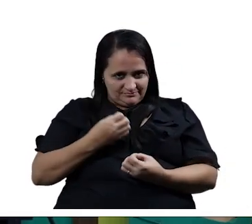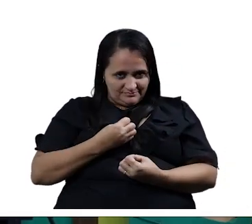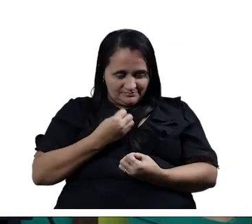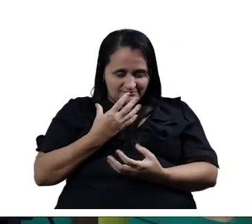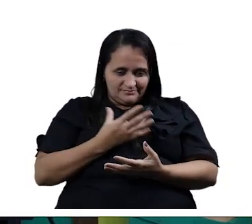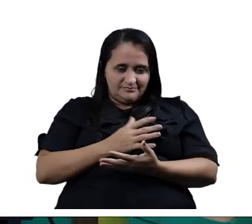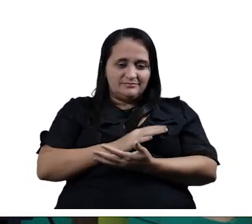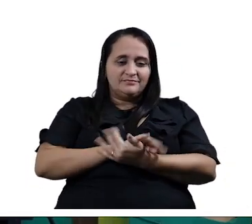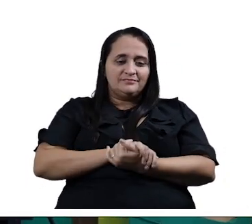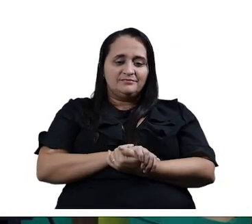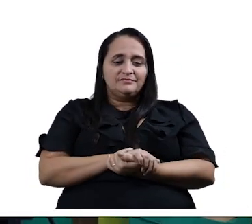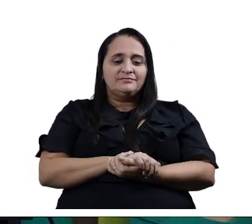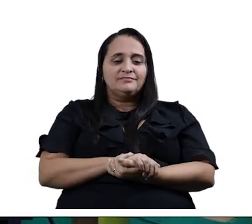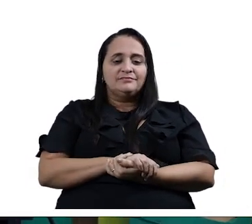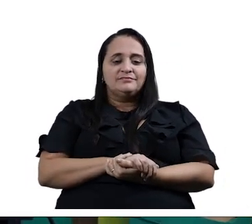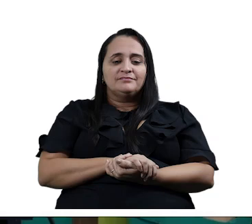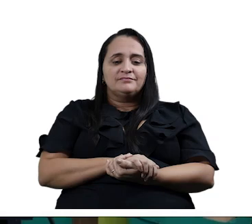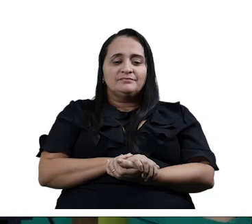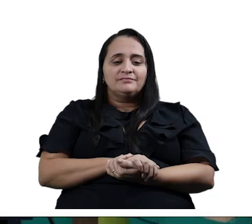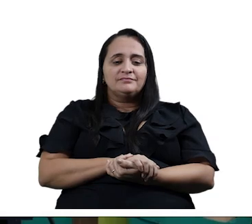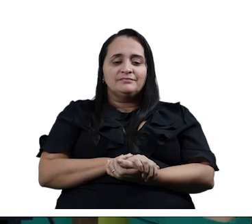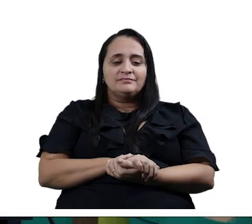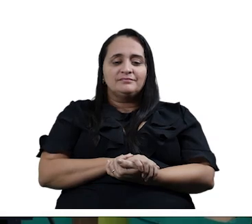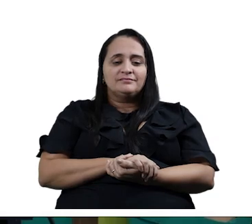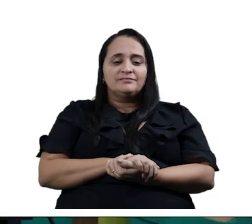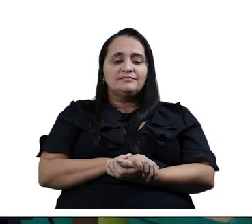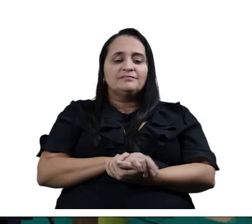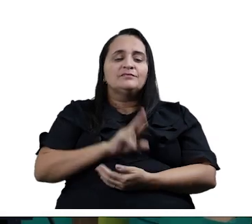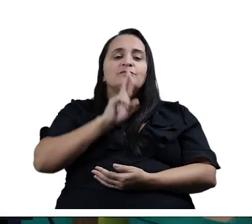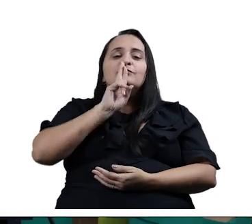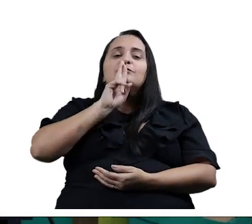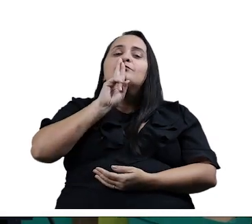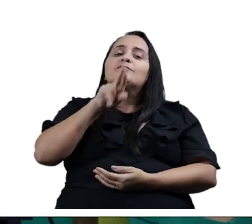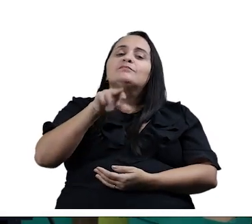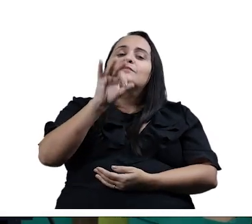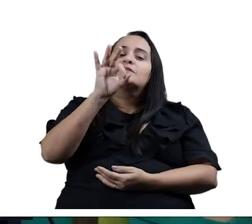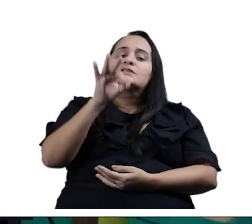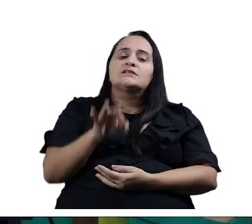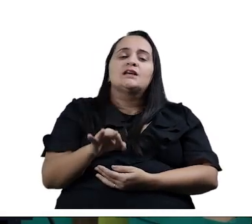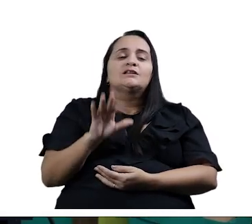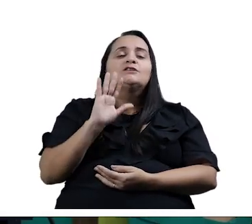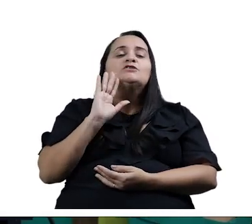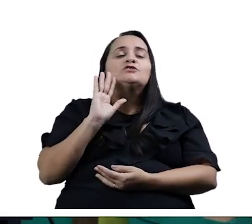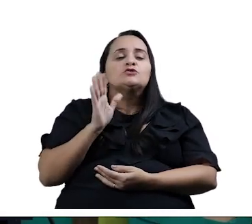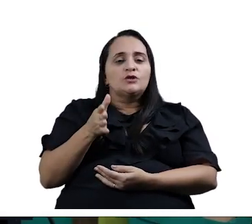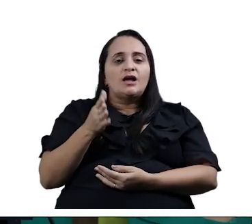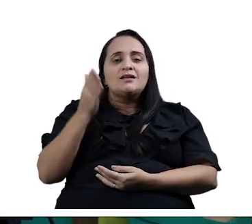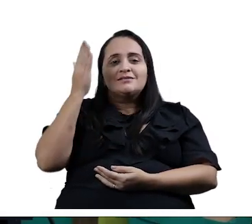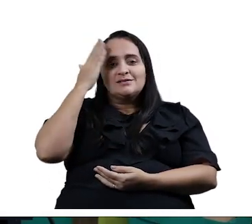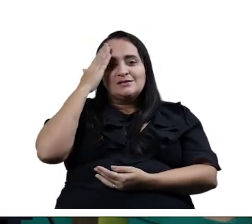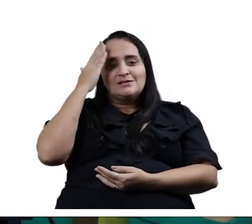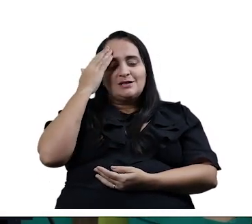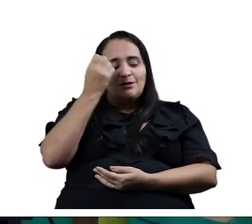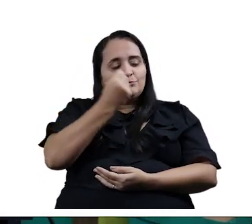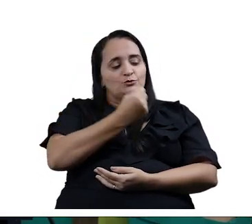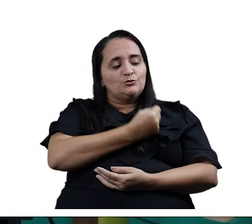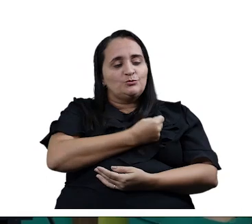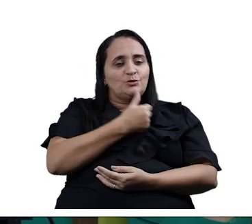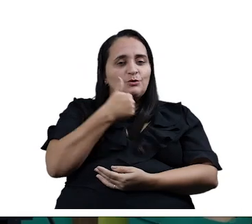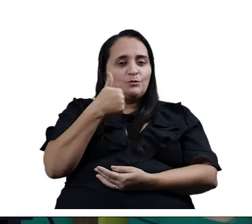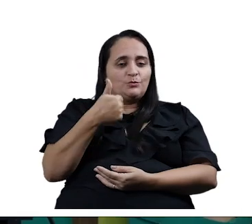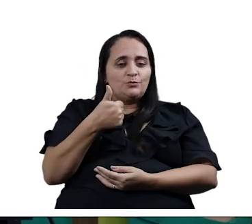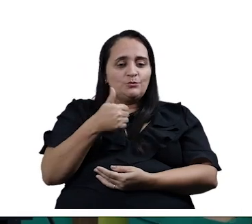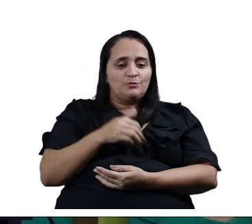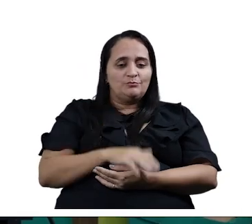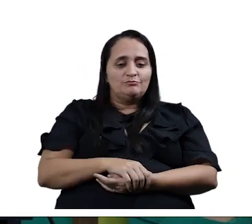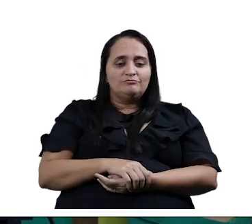do texto poesia. Tá bom? Então, a nossa resposta certa, a gente já está de cara sabendo que é a número